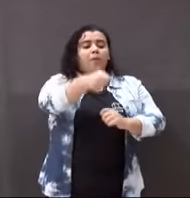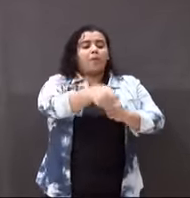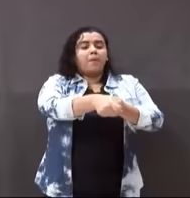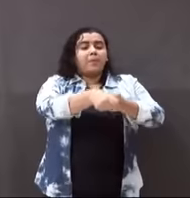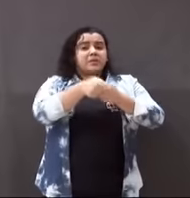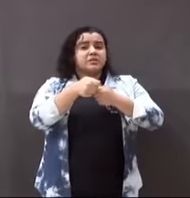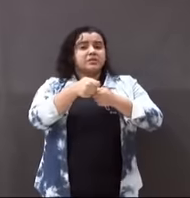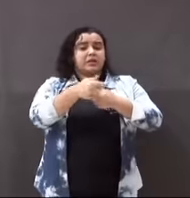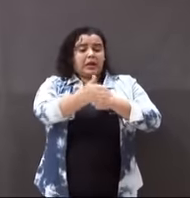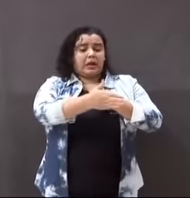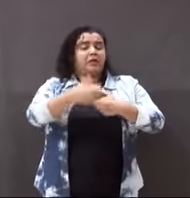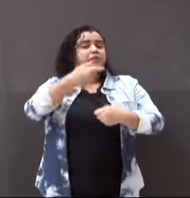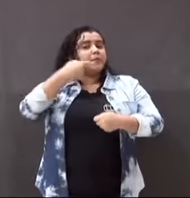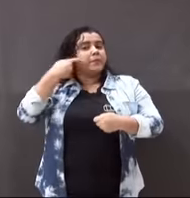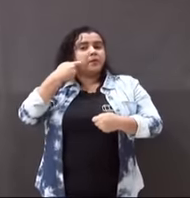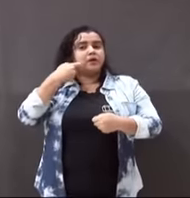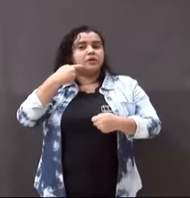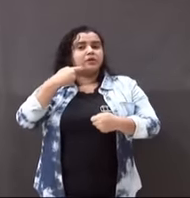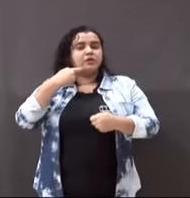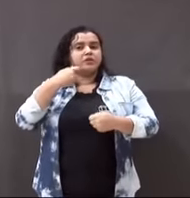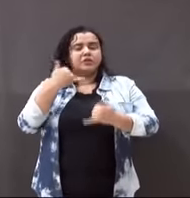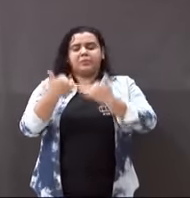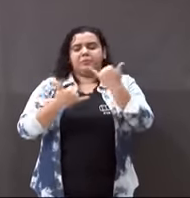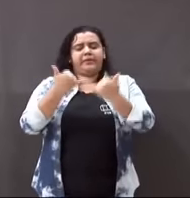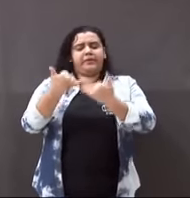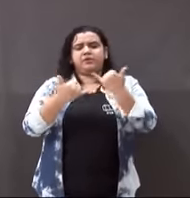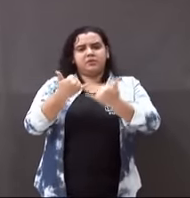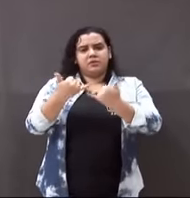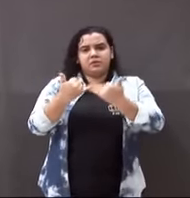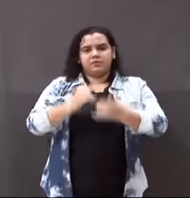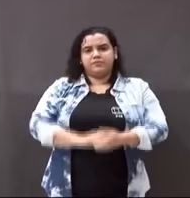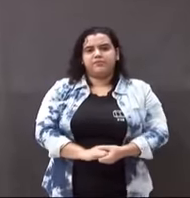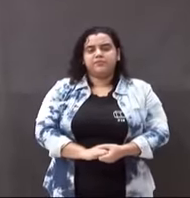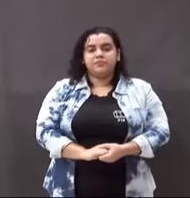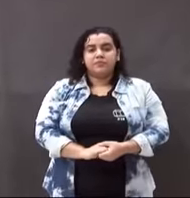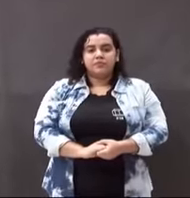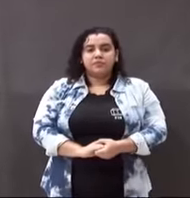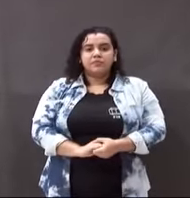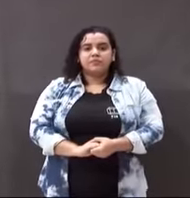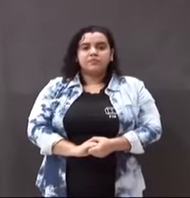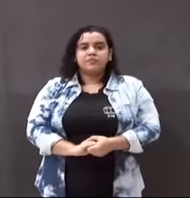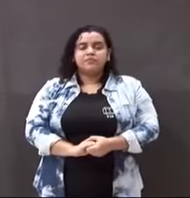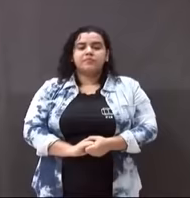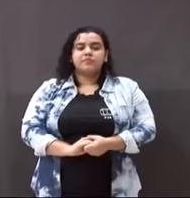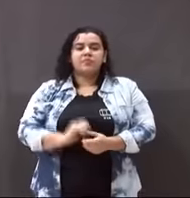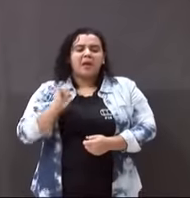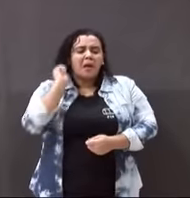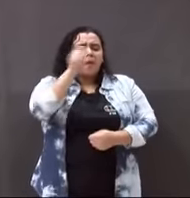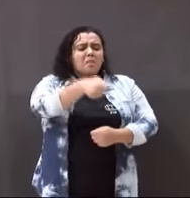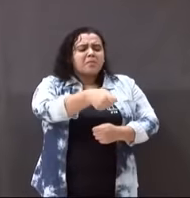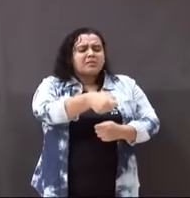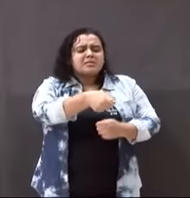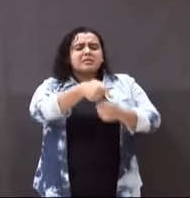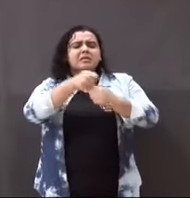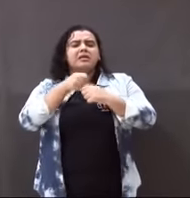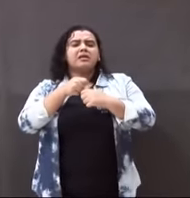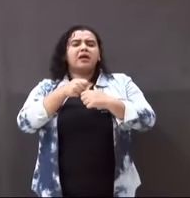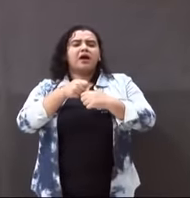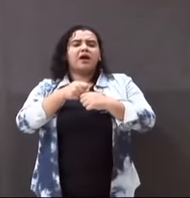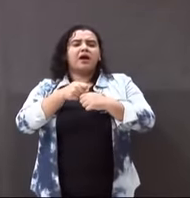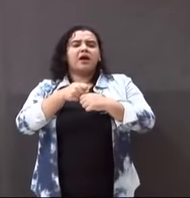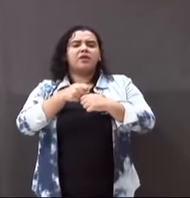Pedro também não era um pescador que pescava porque não tinha outra coisa para fazer, não era para